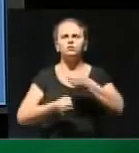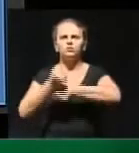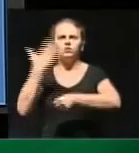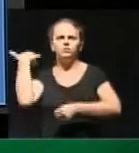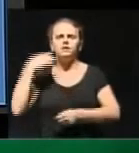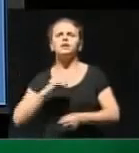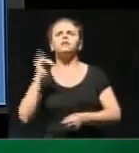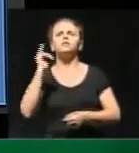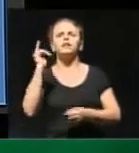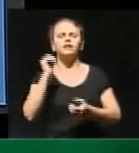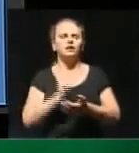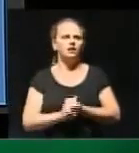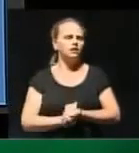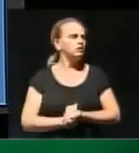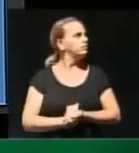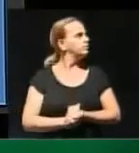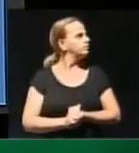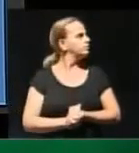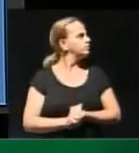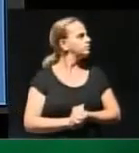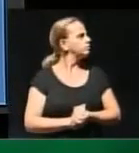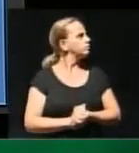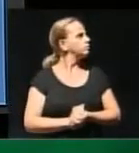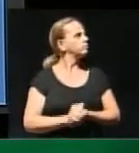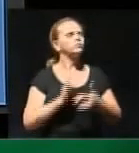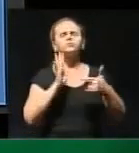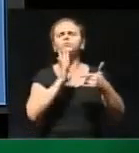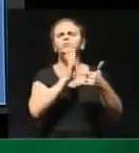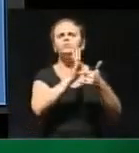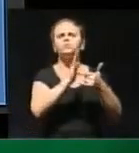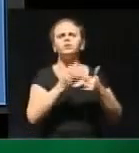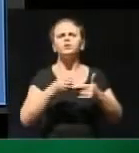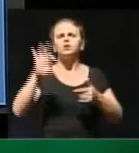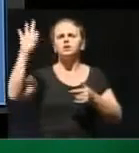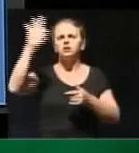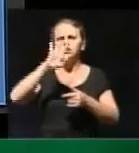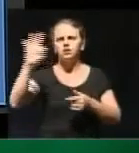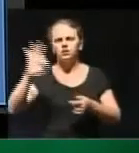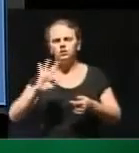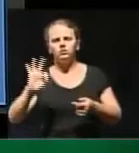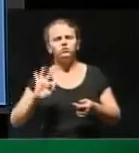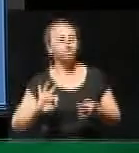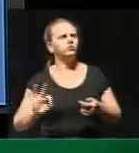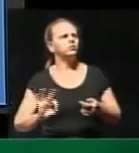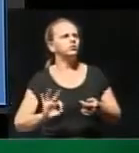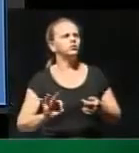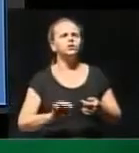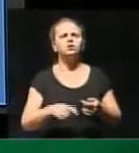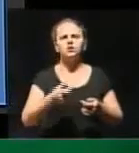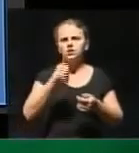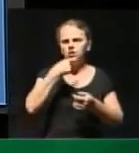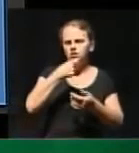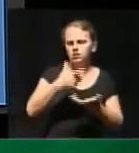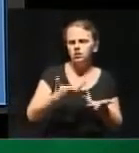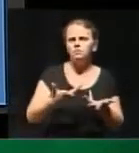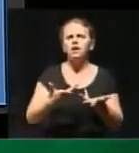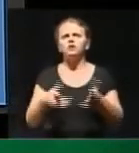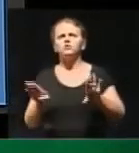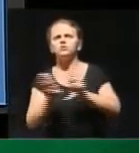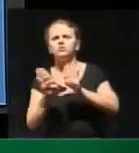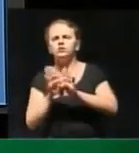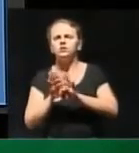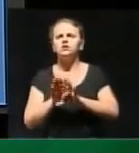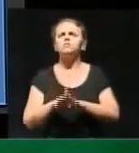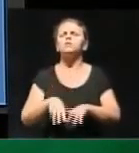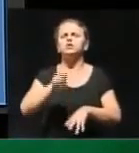passado, e que ele mostra a taxa de proteção de uso de terapia antirretroviral em termos de transmissão